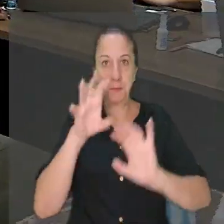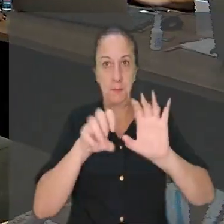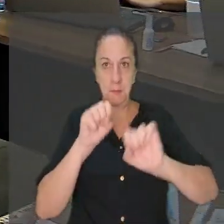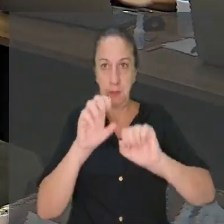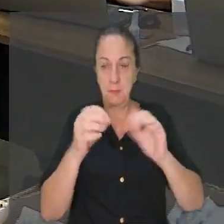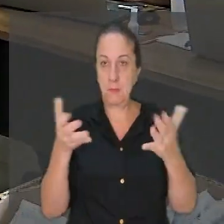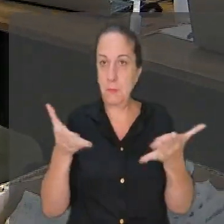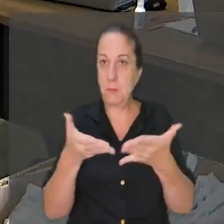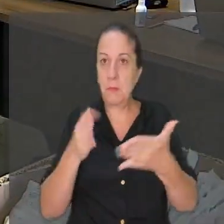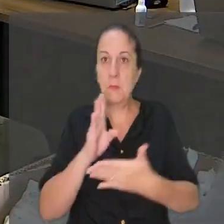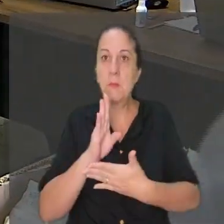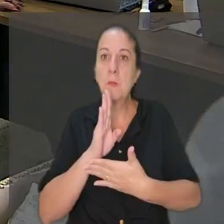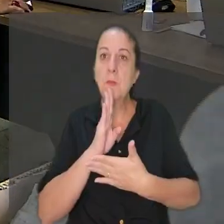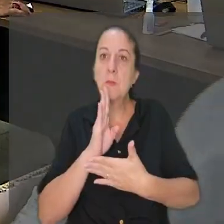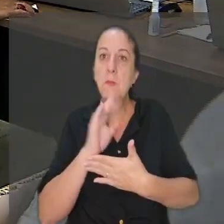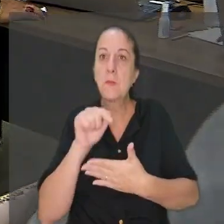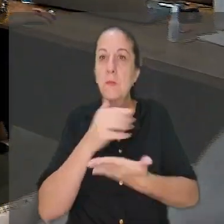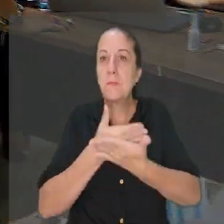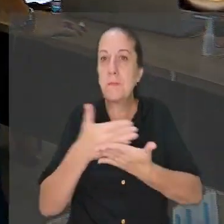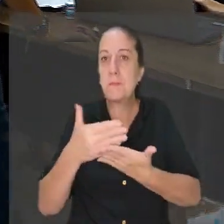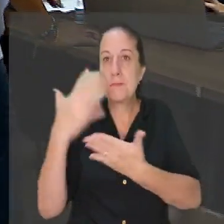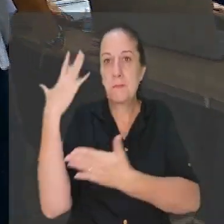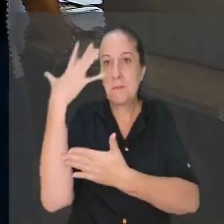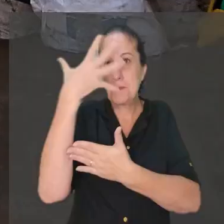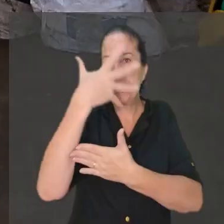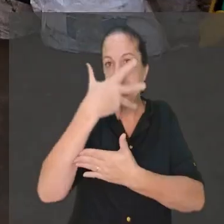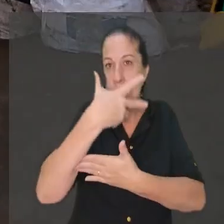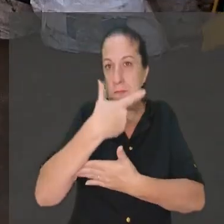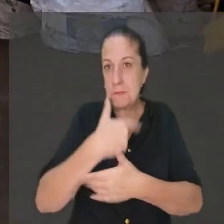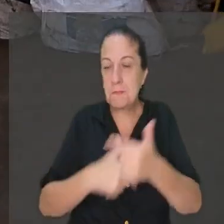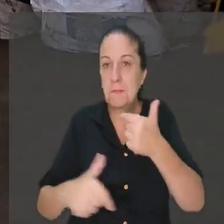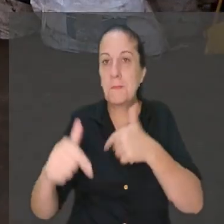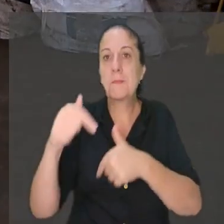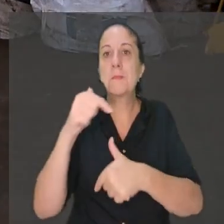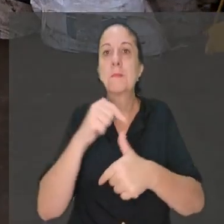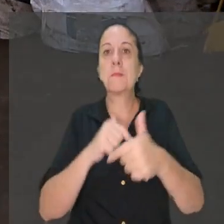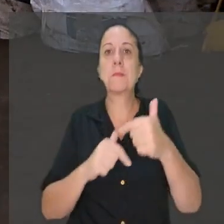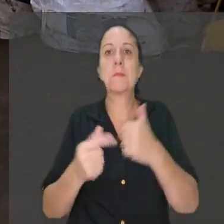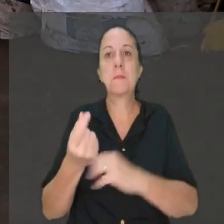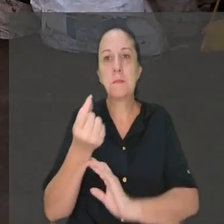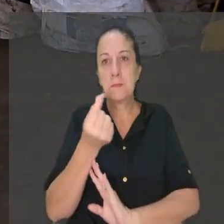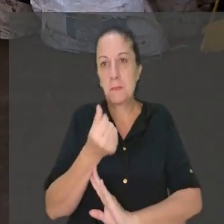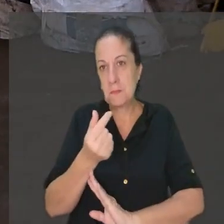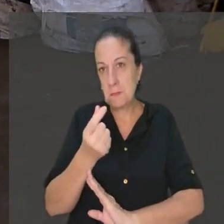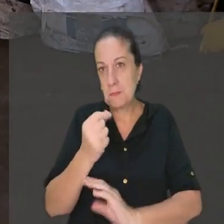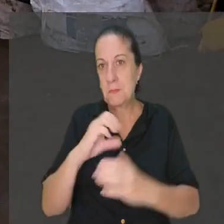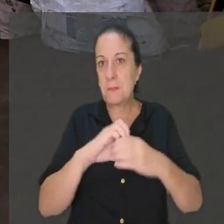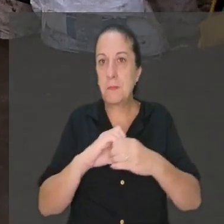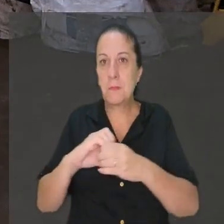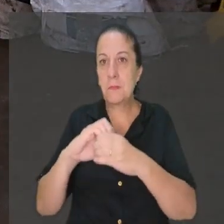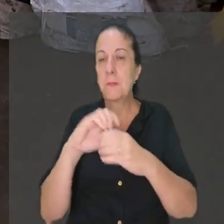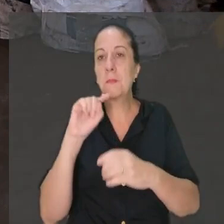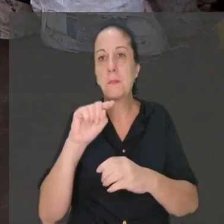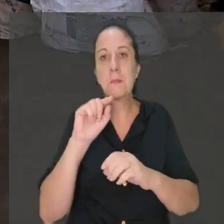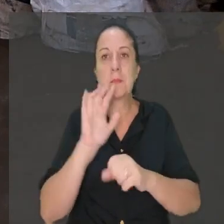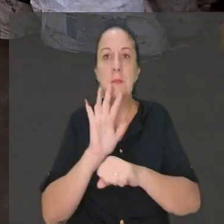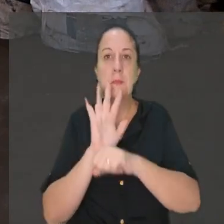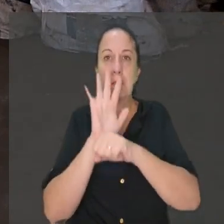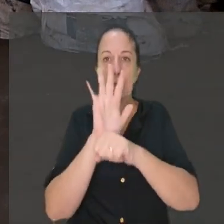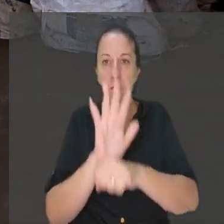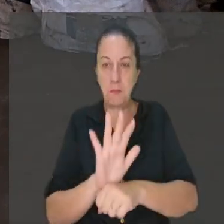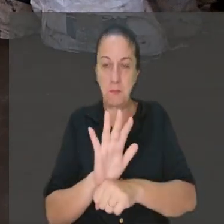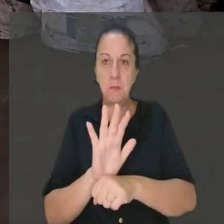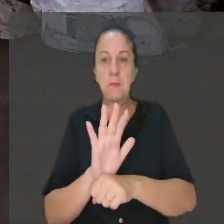gente está buscando aqui hoje, conhecendo essa iniciativa belíssima, que gera trabalho, gera renda, uma cooperativa que